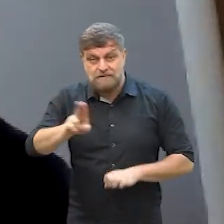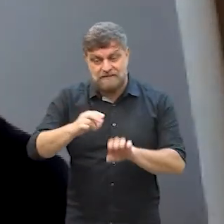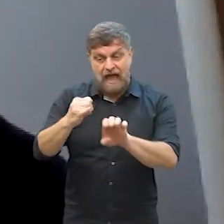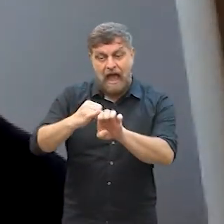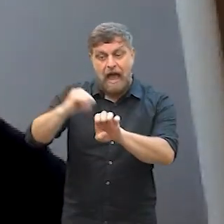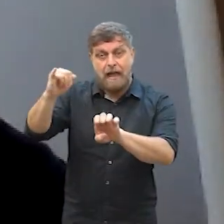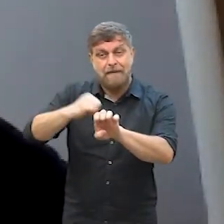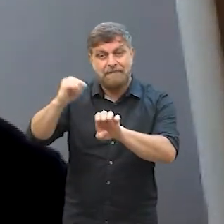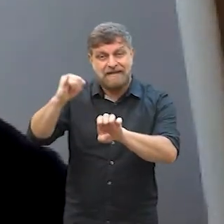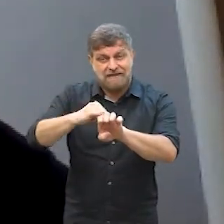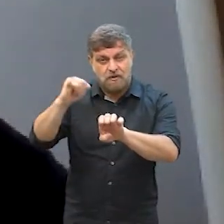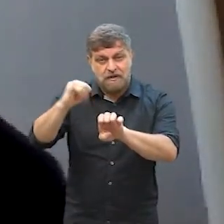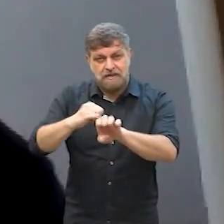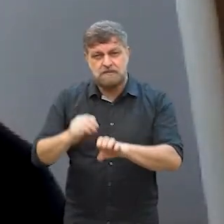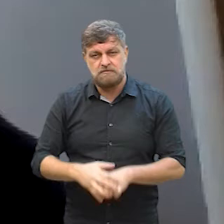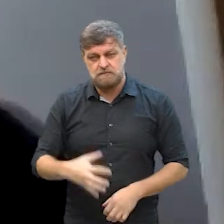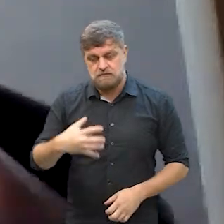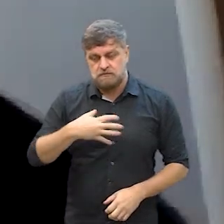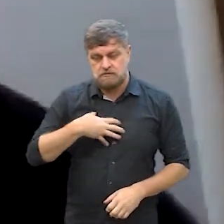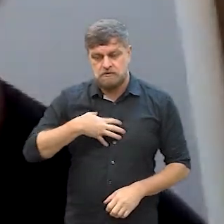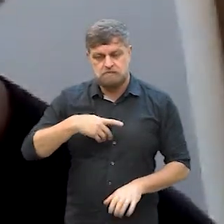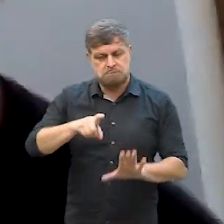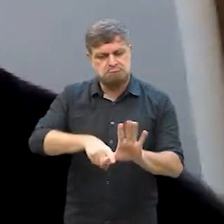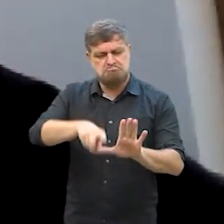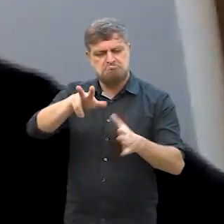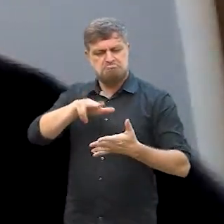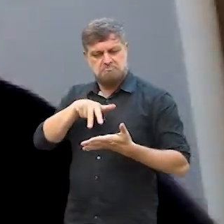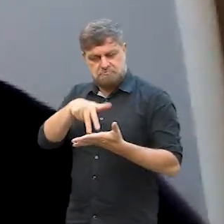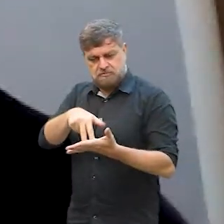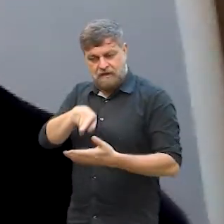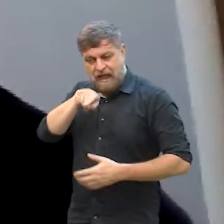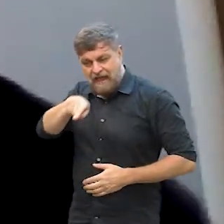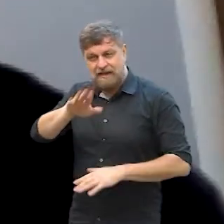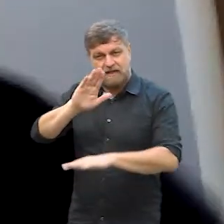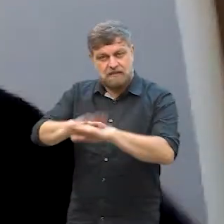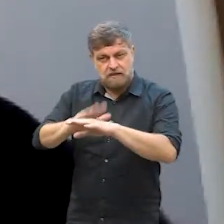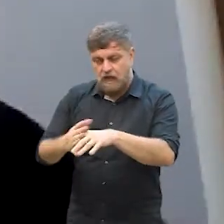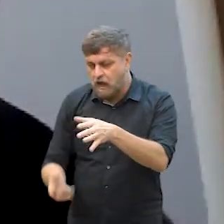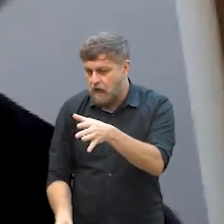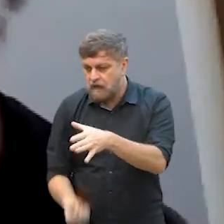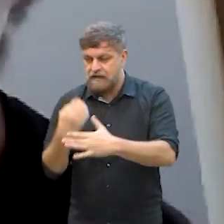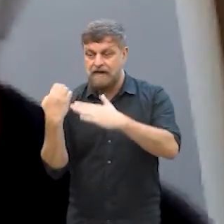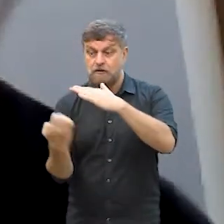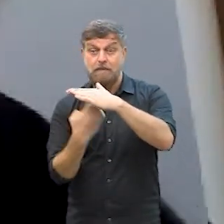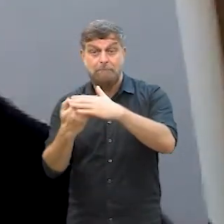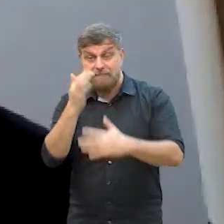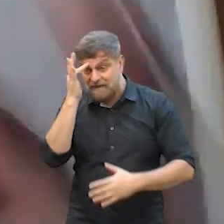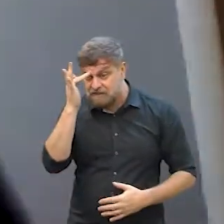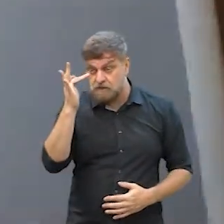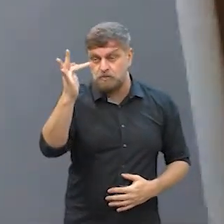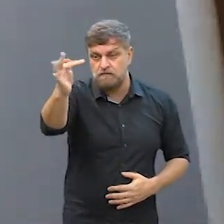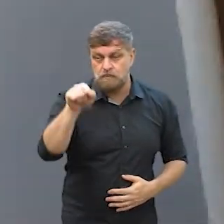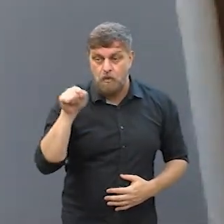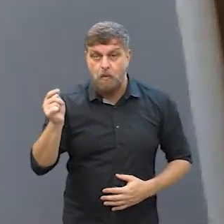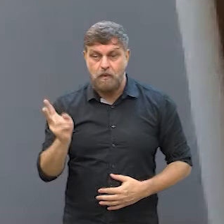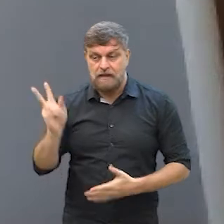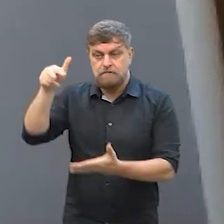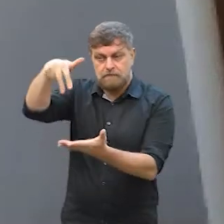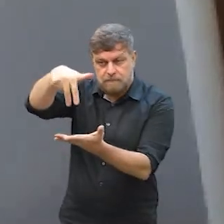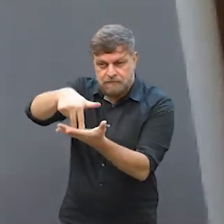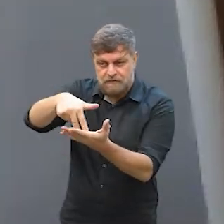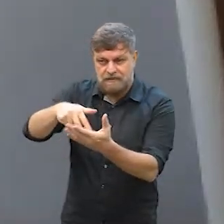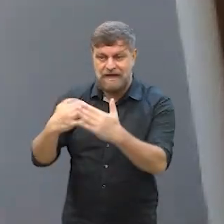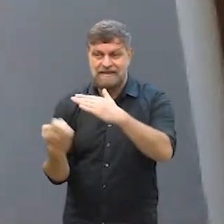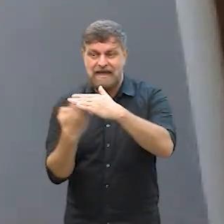empreendedorismo de forma autônoma, sendo um empreendedor, né, criando uma empresa no futuro, ou mesmo dentro de uma empresa,